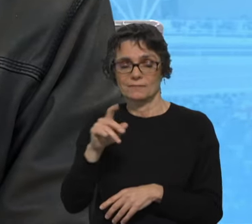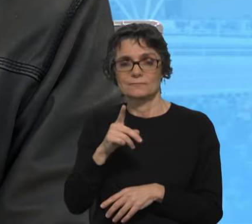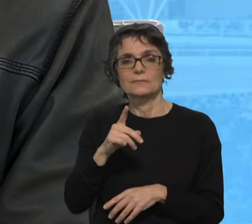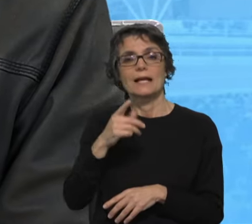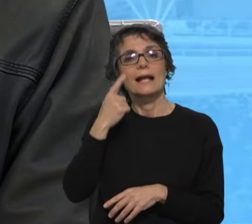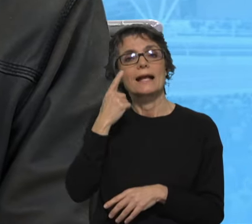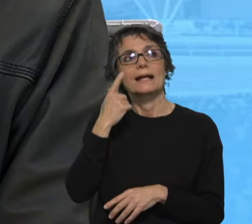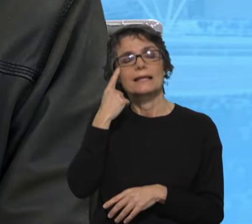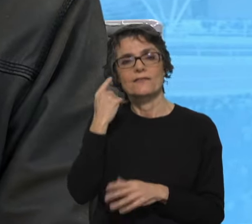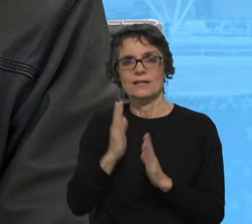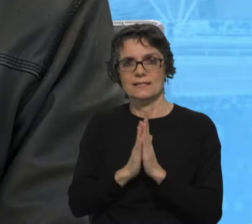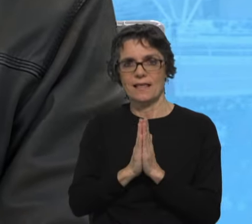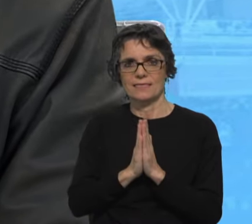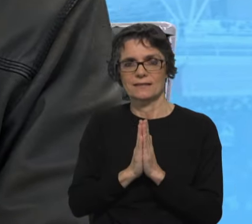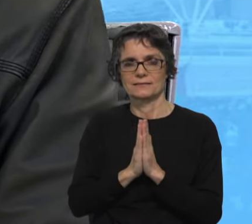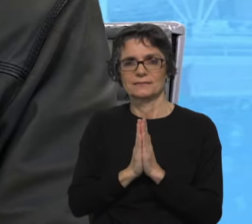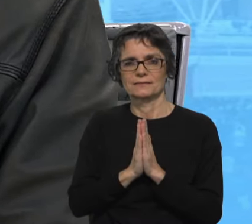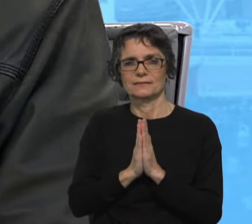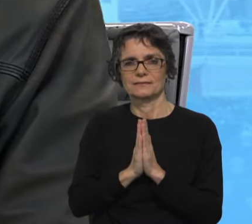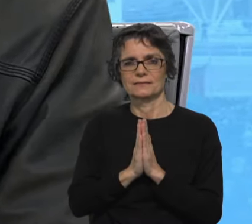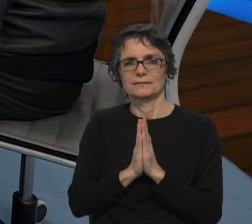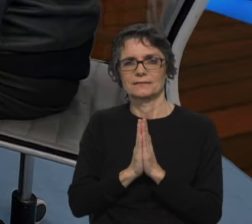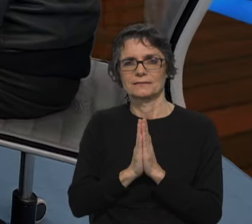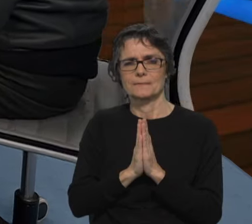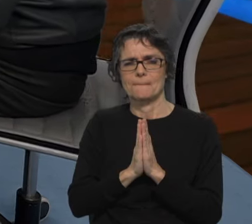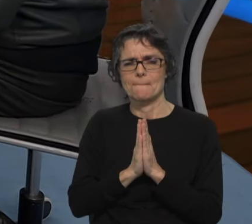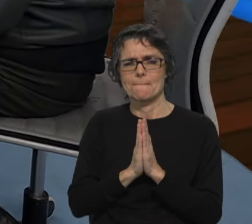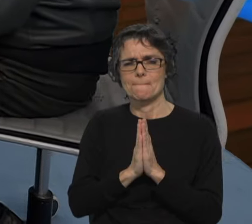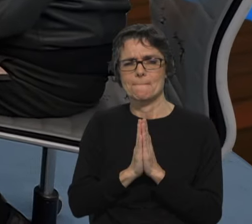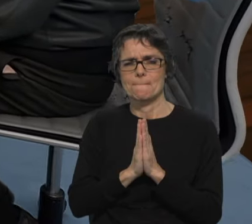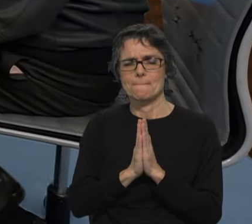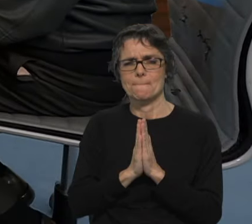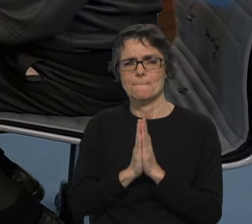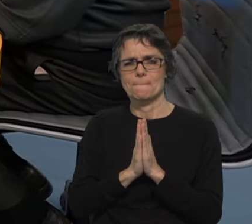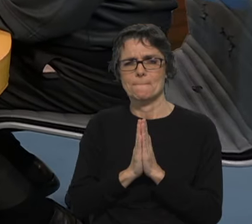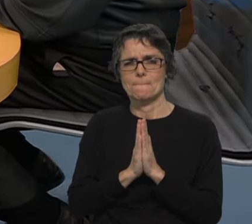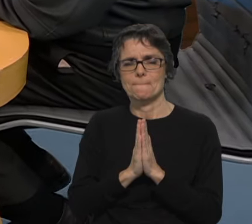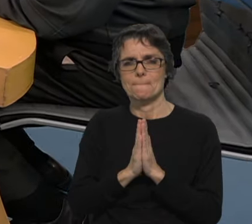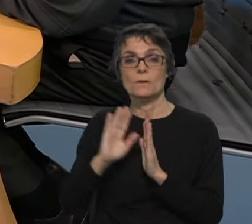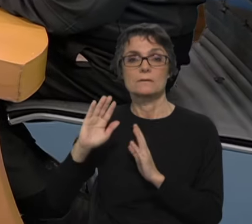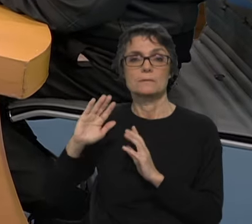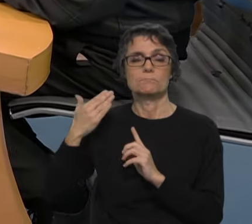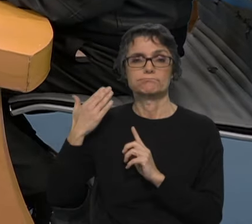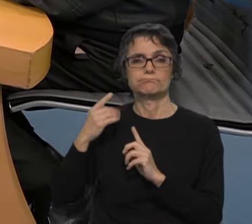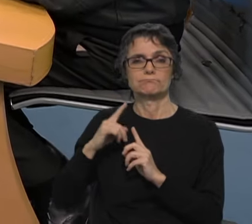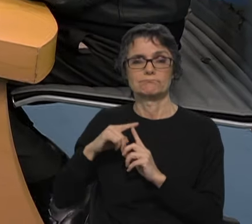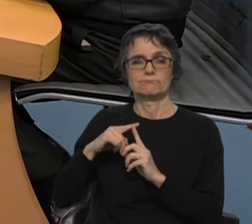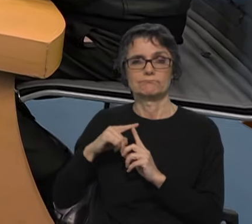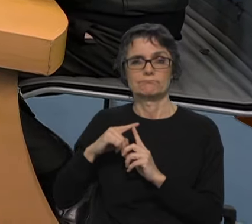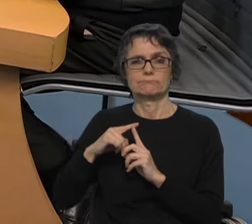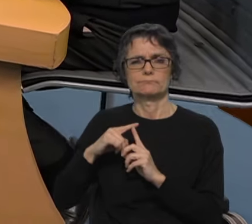eh quando fazem quando é é primeiro é é é durante a a própria